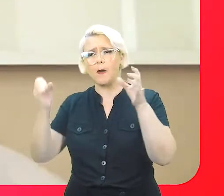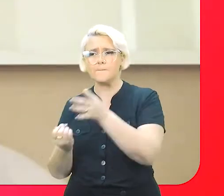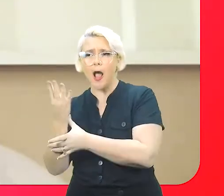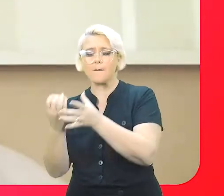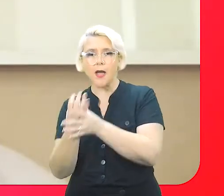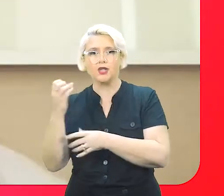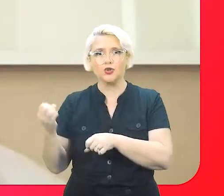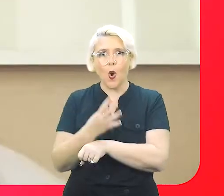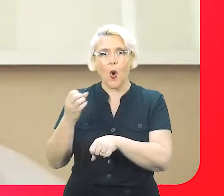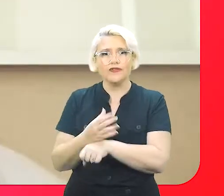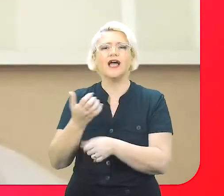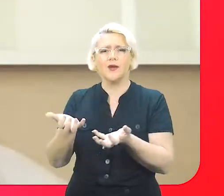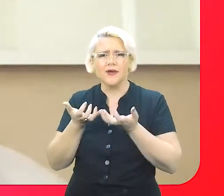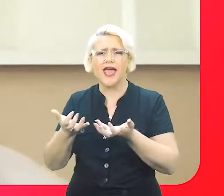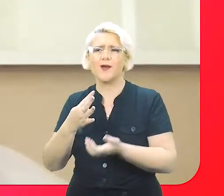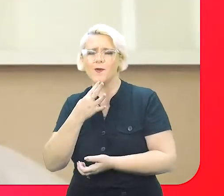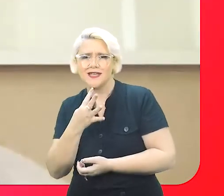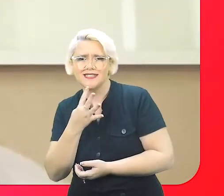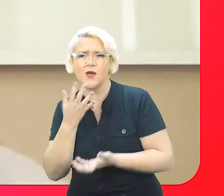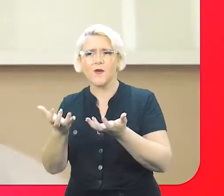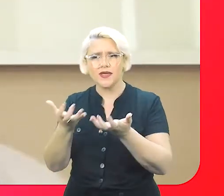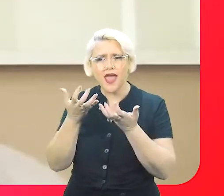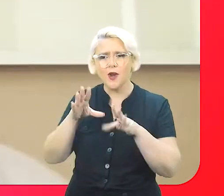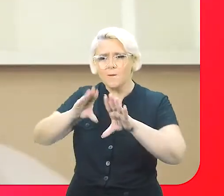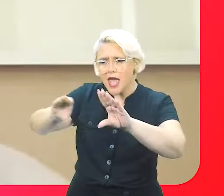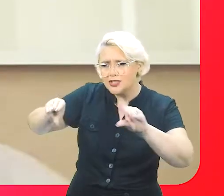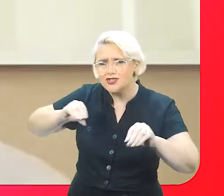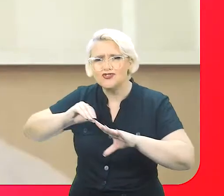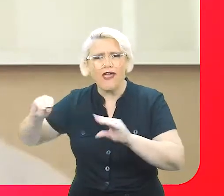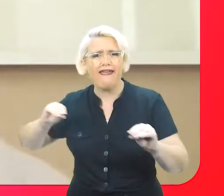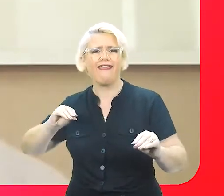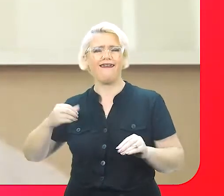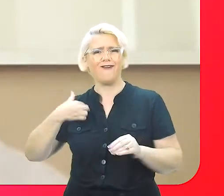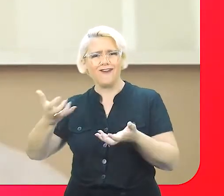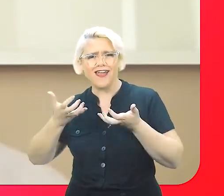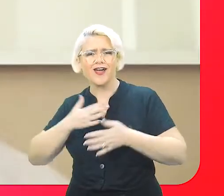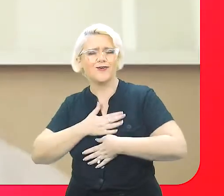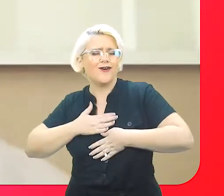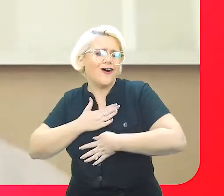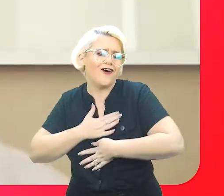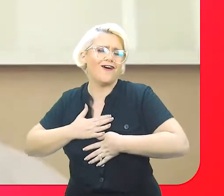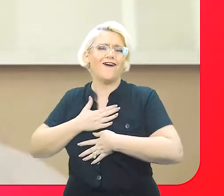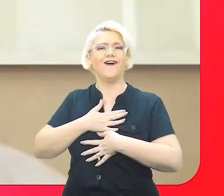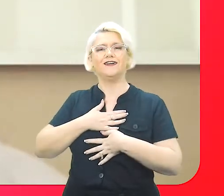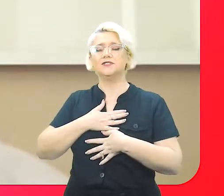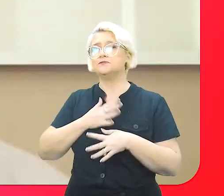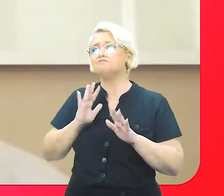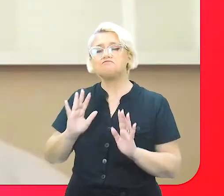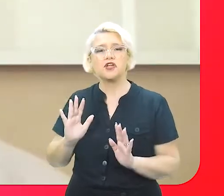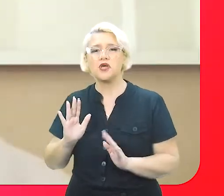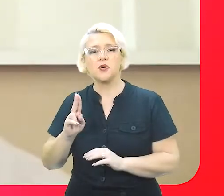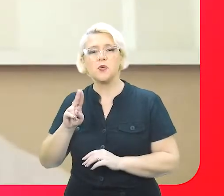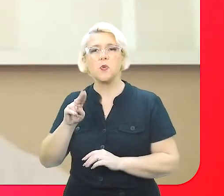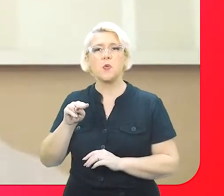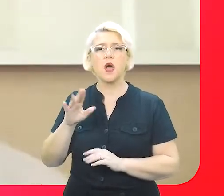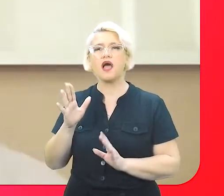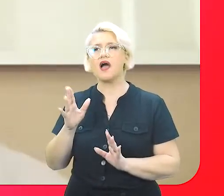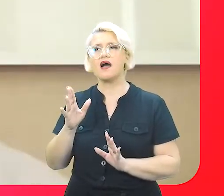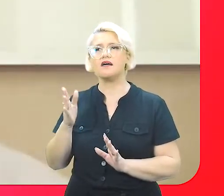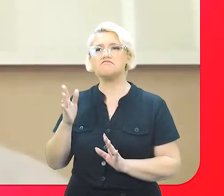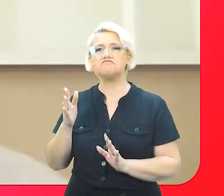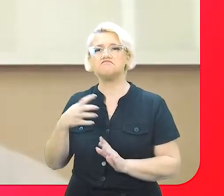de novo, eu gosto de conhecer, gosto de mexer, gosto de... Eu nunca